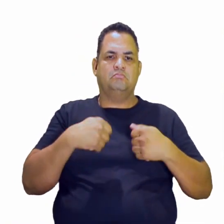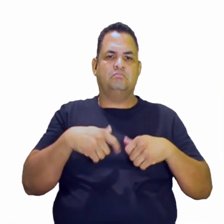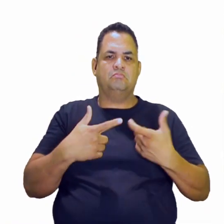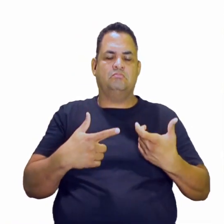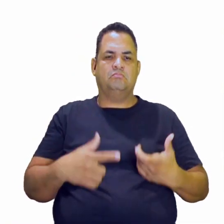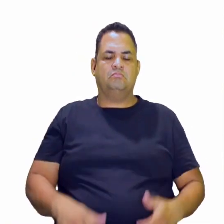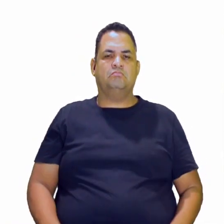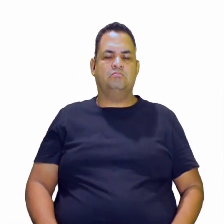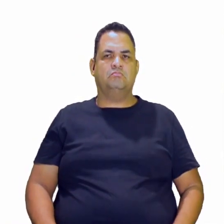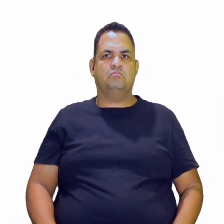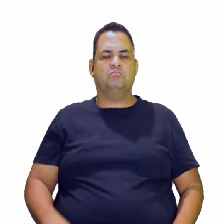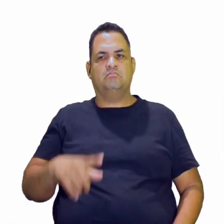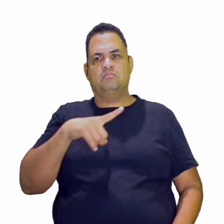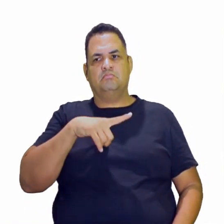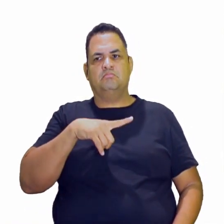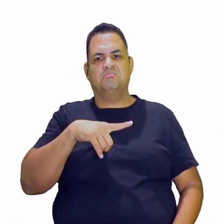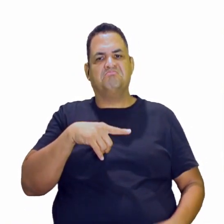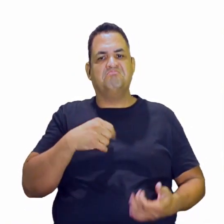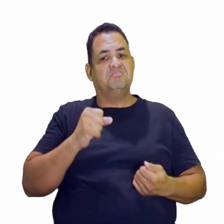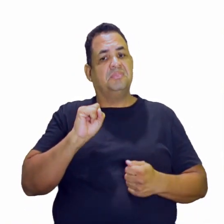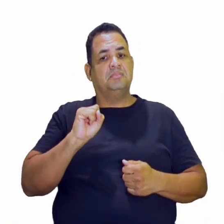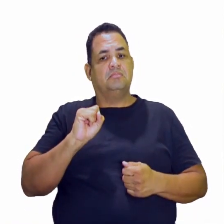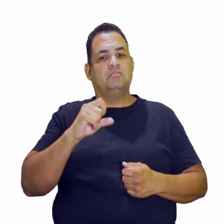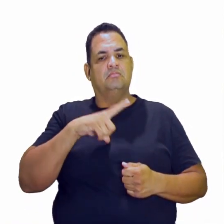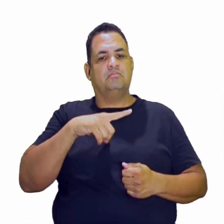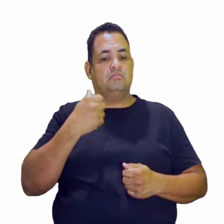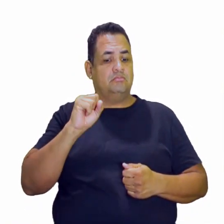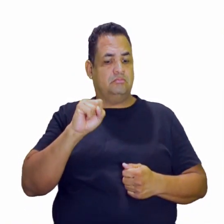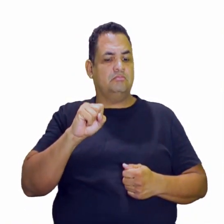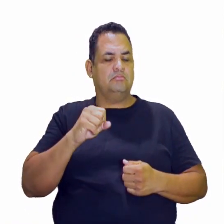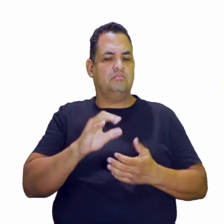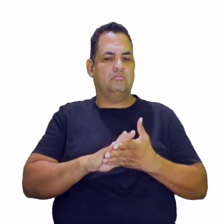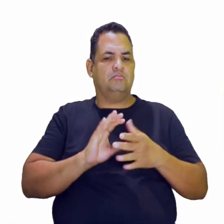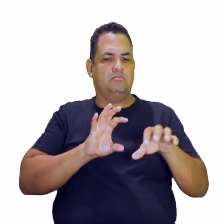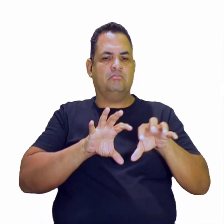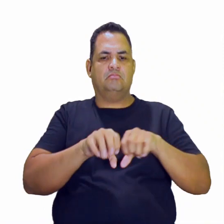pode ter artistas que têm formação.